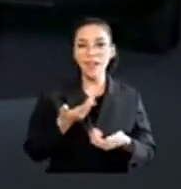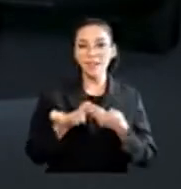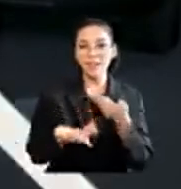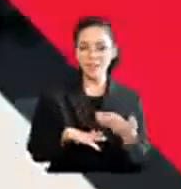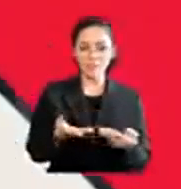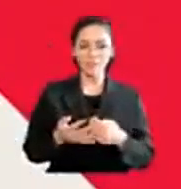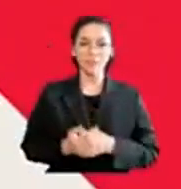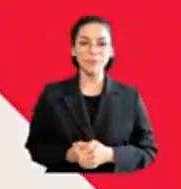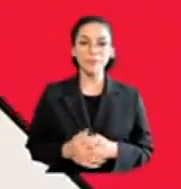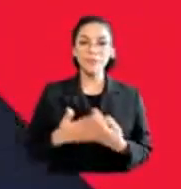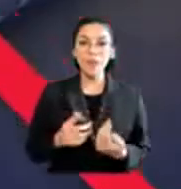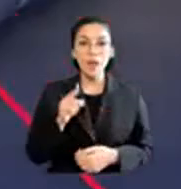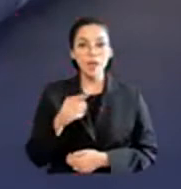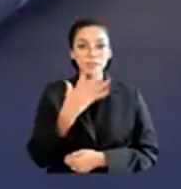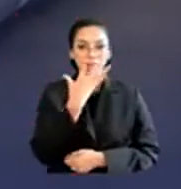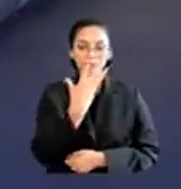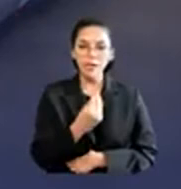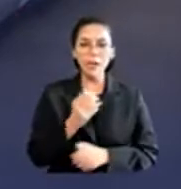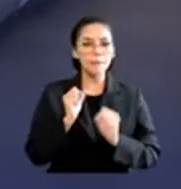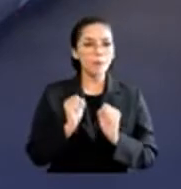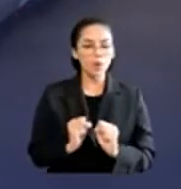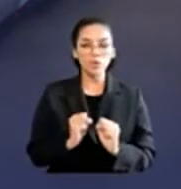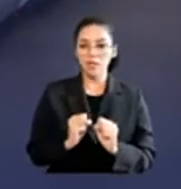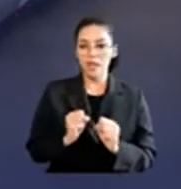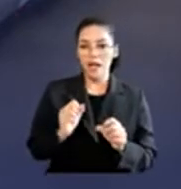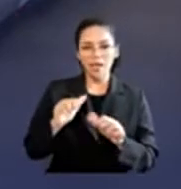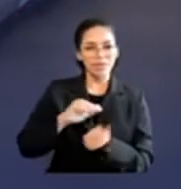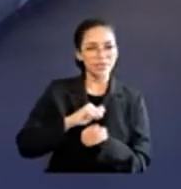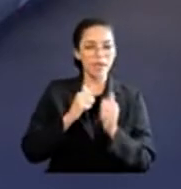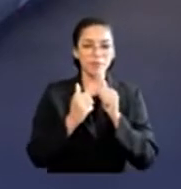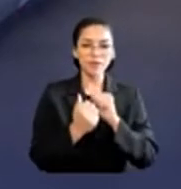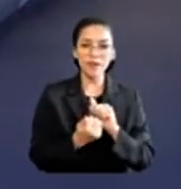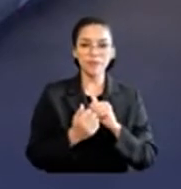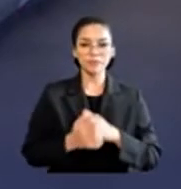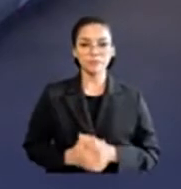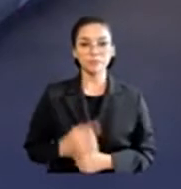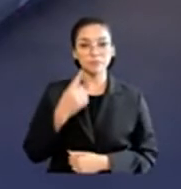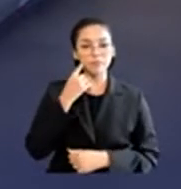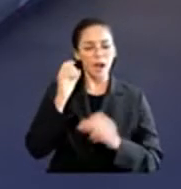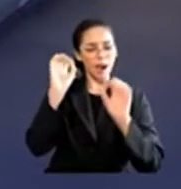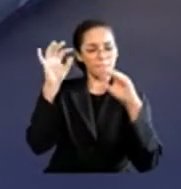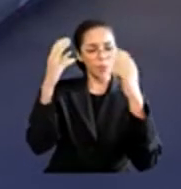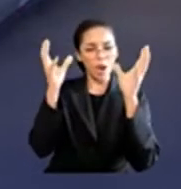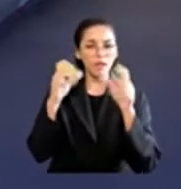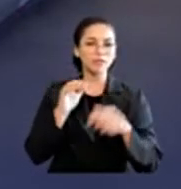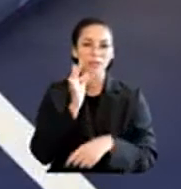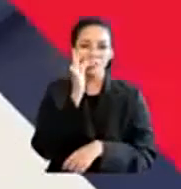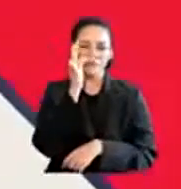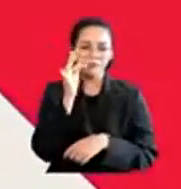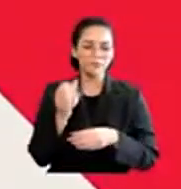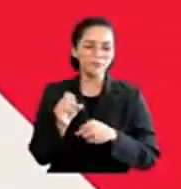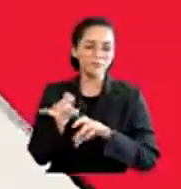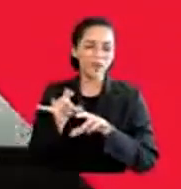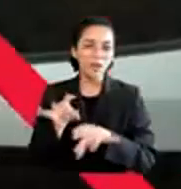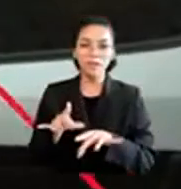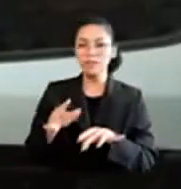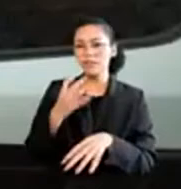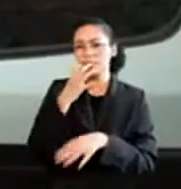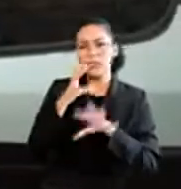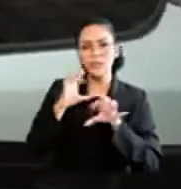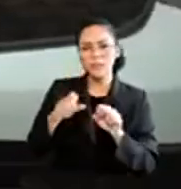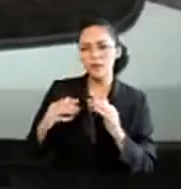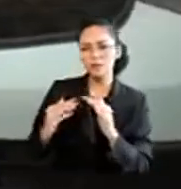o que o cliente precisar que ela seja. Ambulância, floricultura, pet móvel ou qualquer necessidade